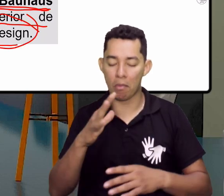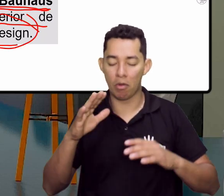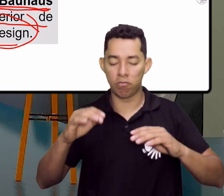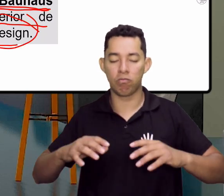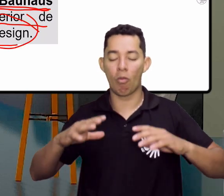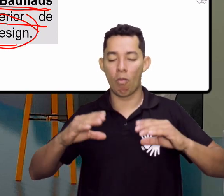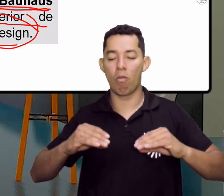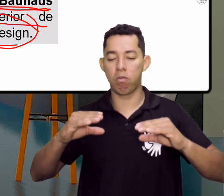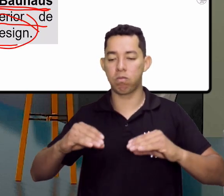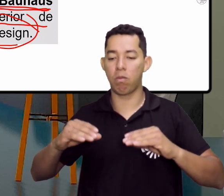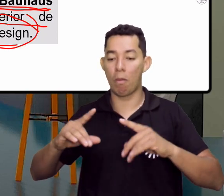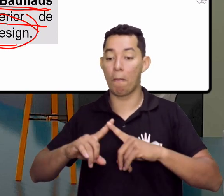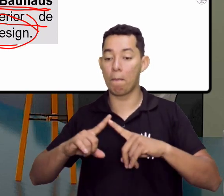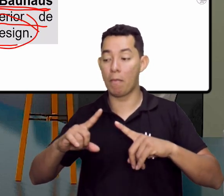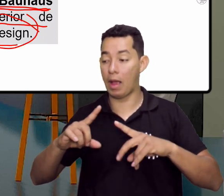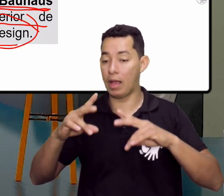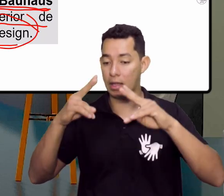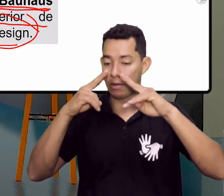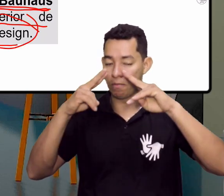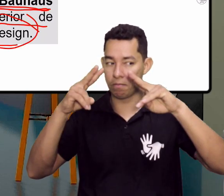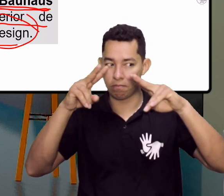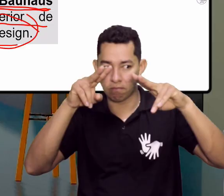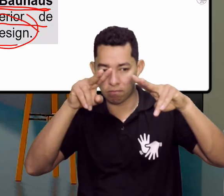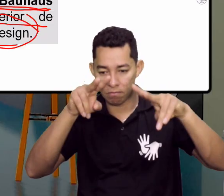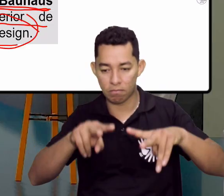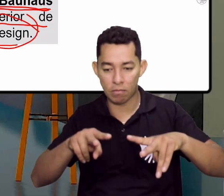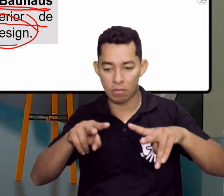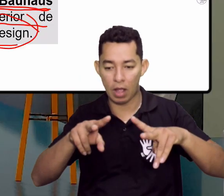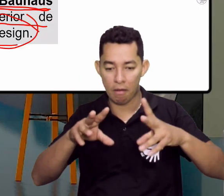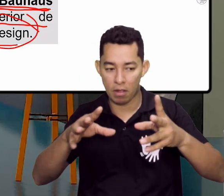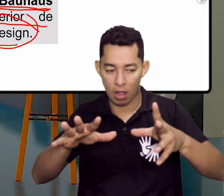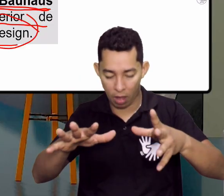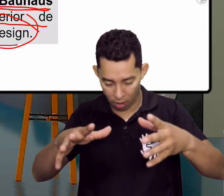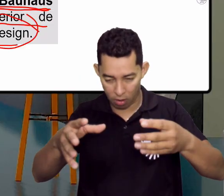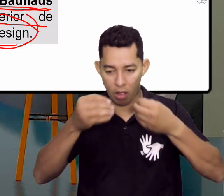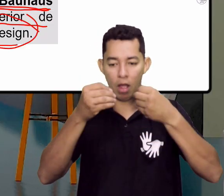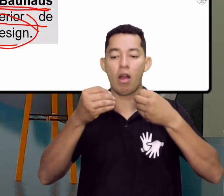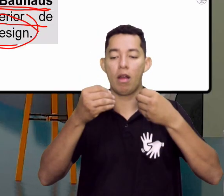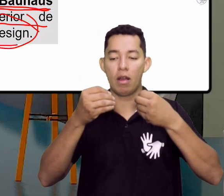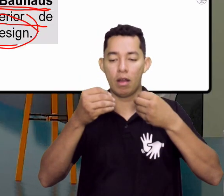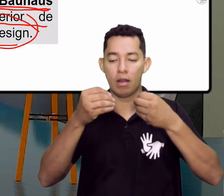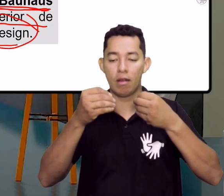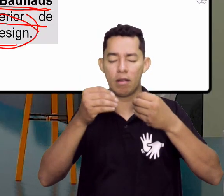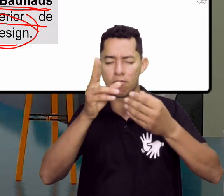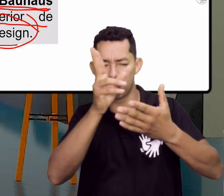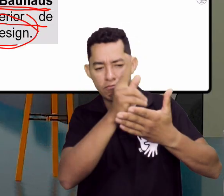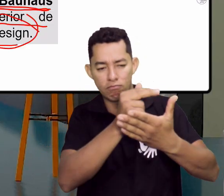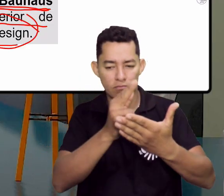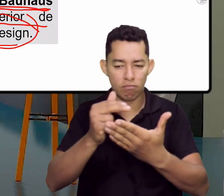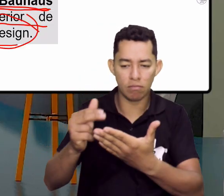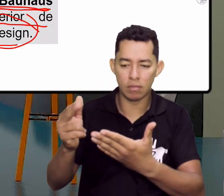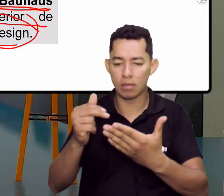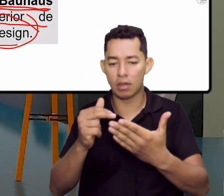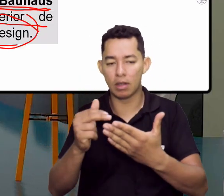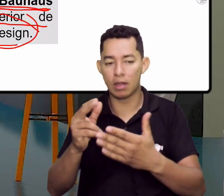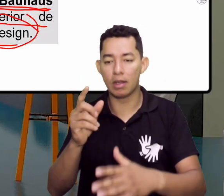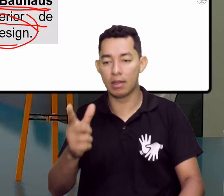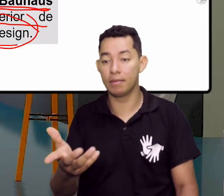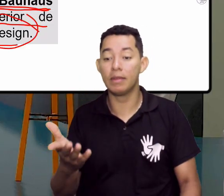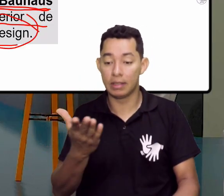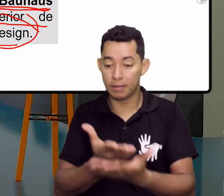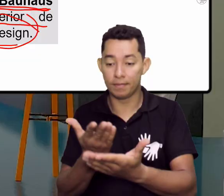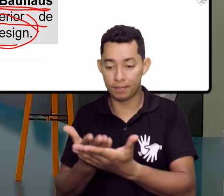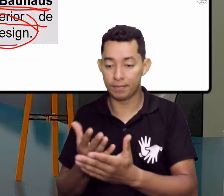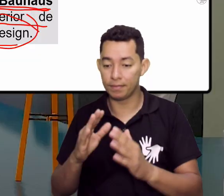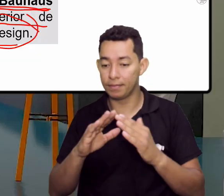a aparência causada por aquele desenho, né? E aí isso aí é estudado